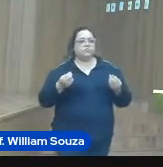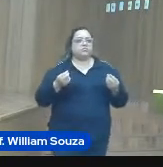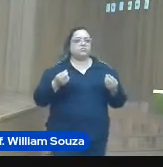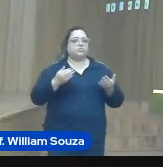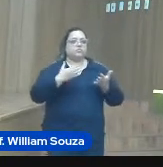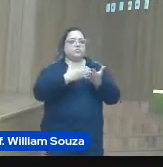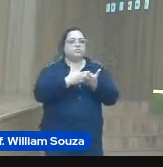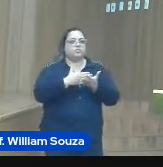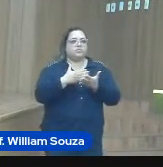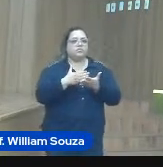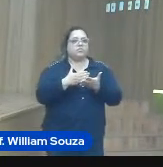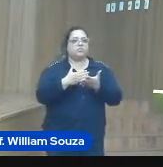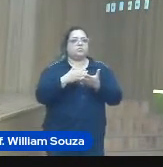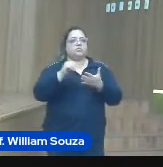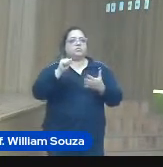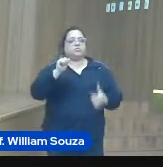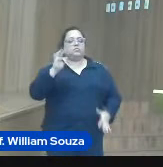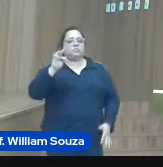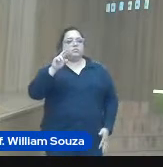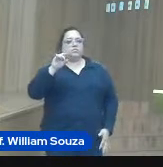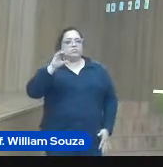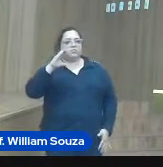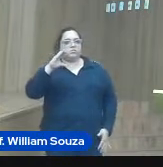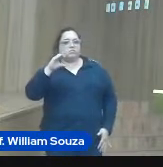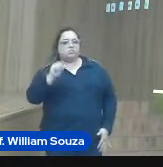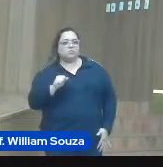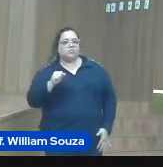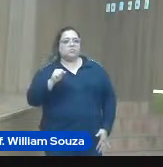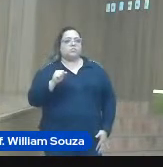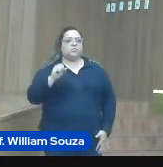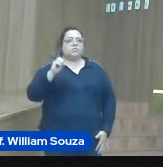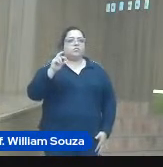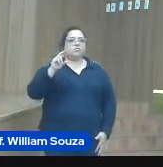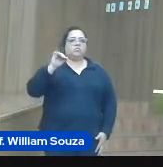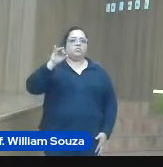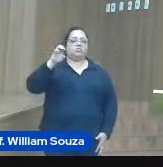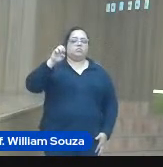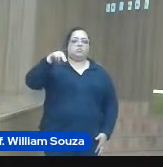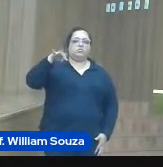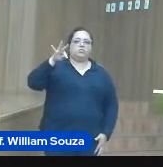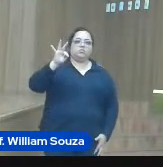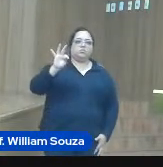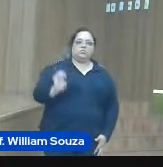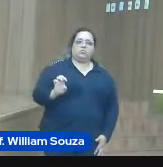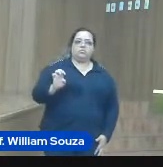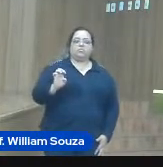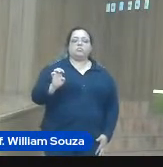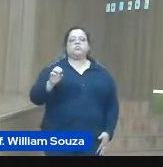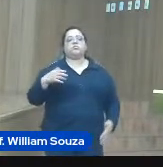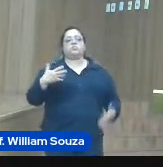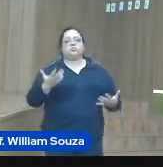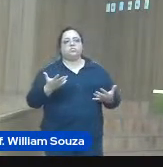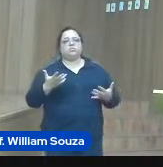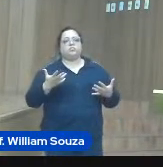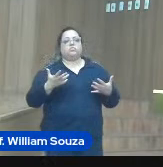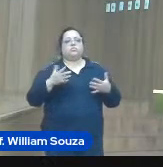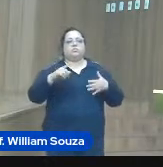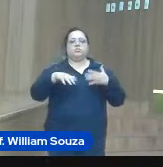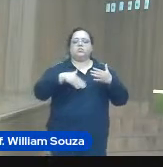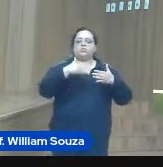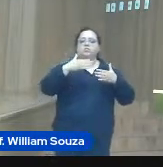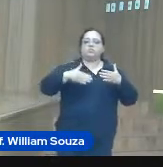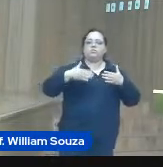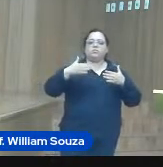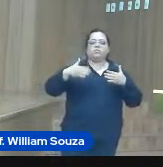começa na África, no Oriente Médio, na Europa Mediterrânea e vai sendo curtida